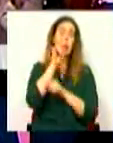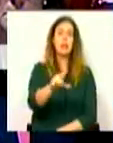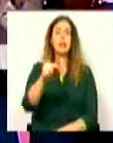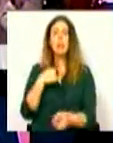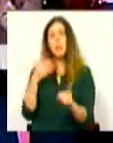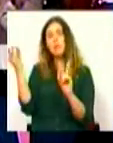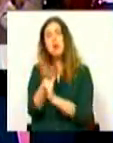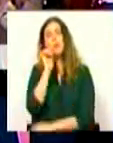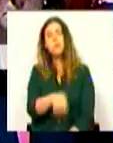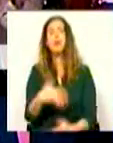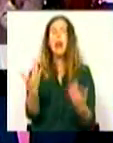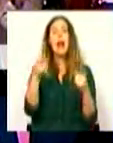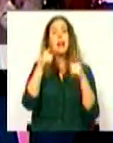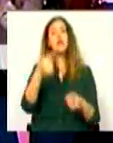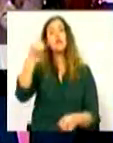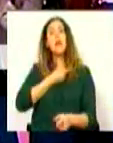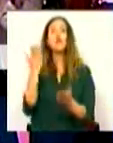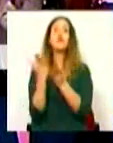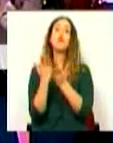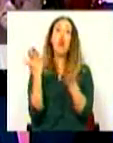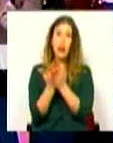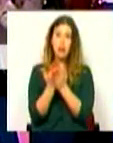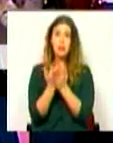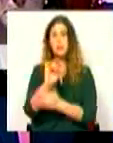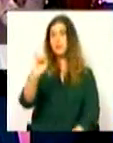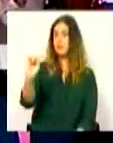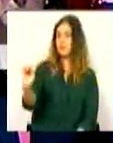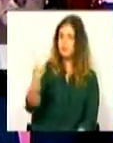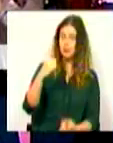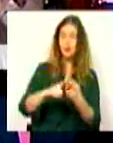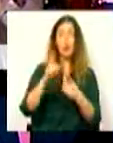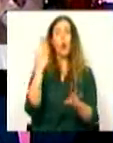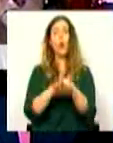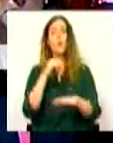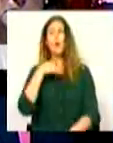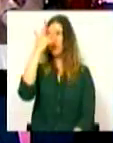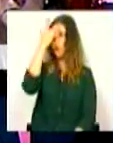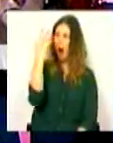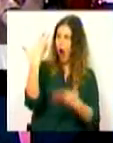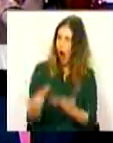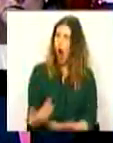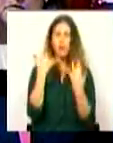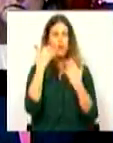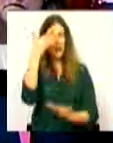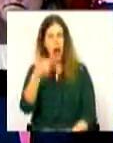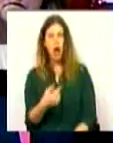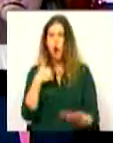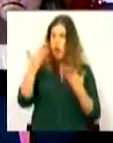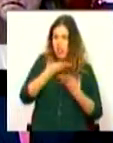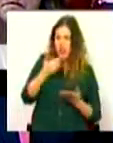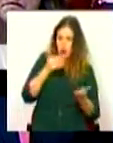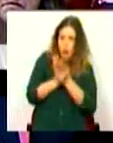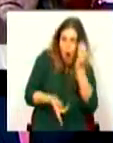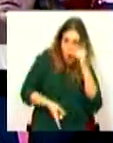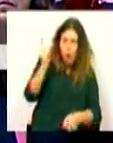repressão penal. É isso que devemos estudar, primeiro, porque perante os números que temos, não temos o direito de não